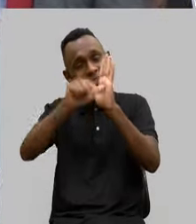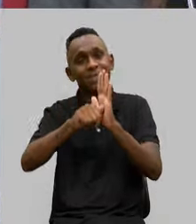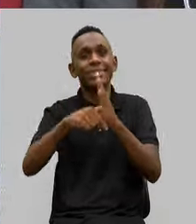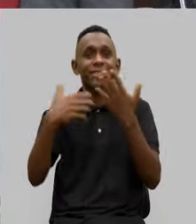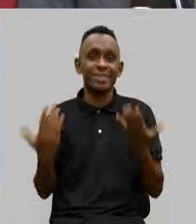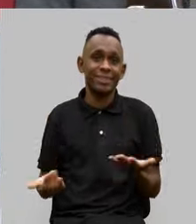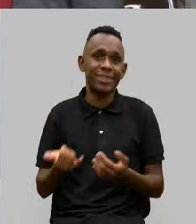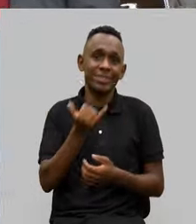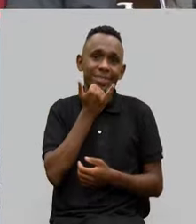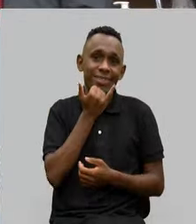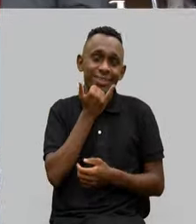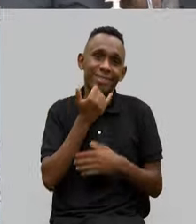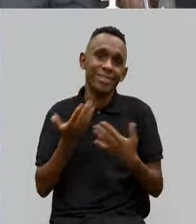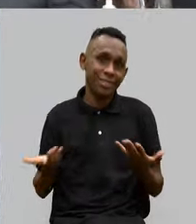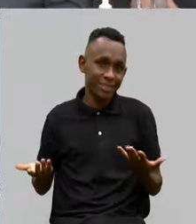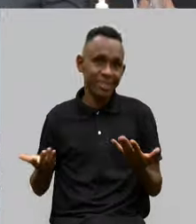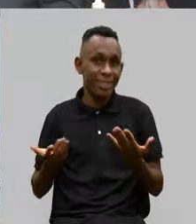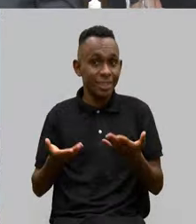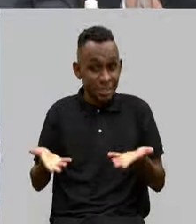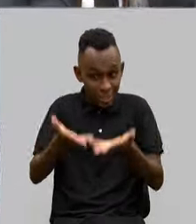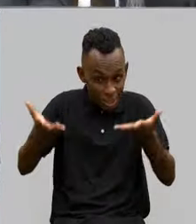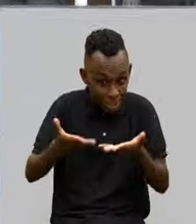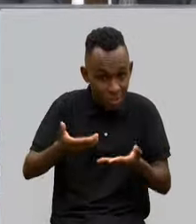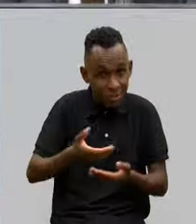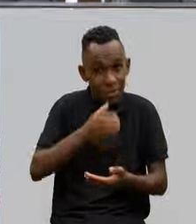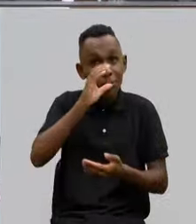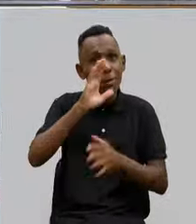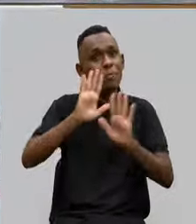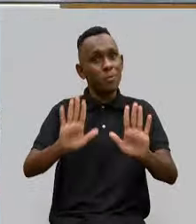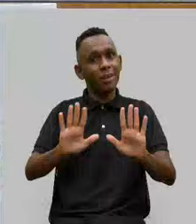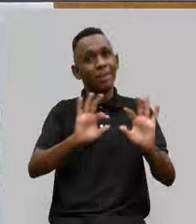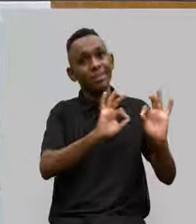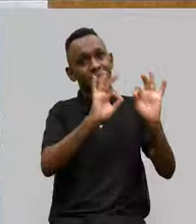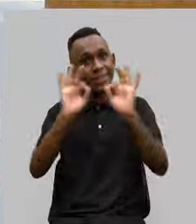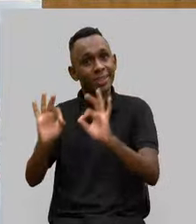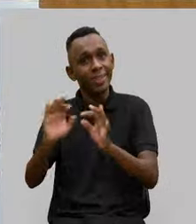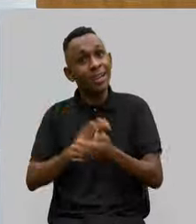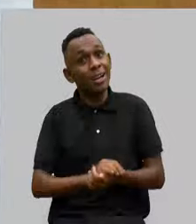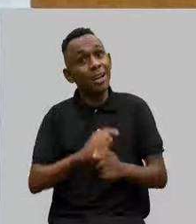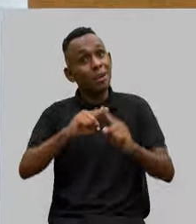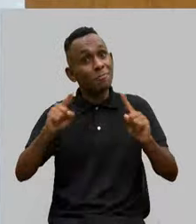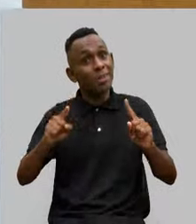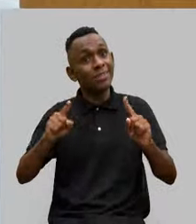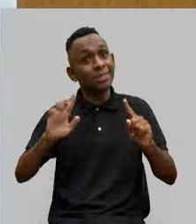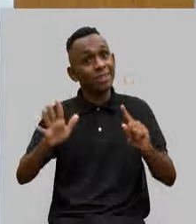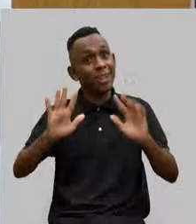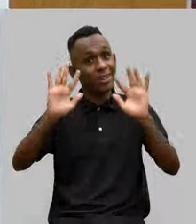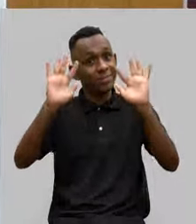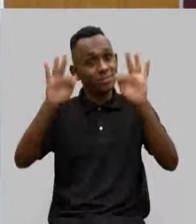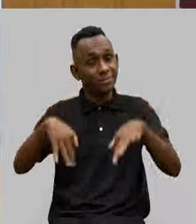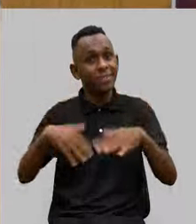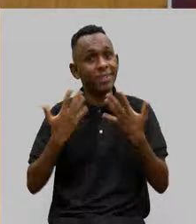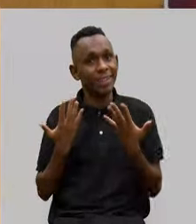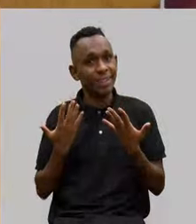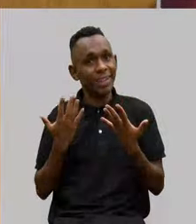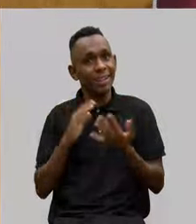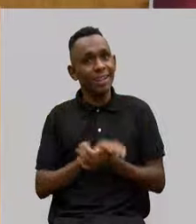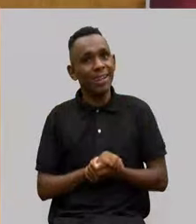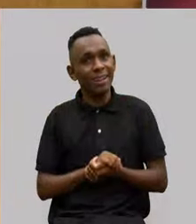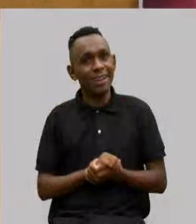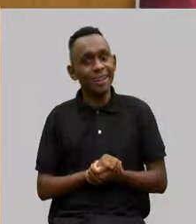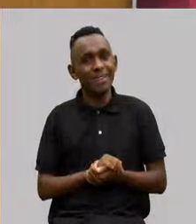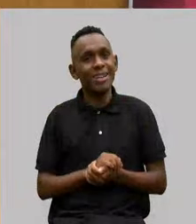que a gente não pode a gente não pode incentivar a bebida alcoólica na TV pública né mas já tá Já já eu já tinha encerrado depois que